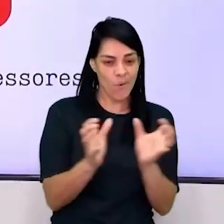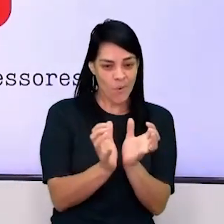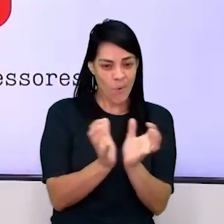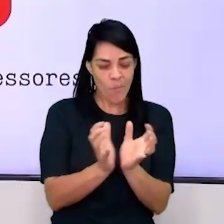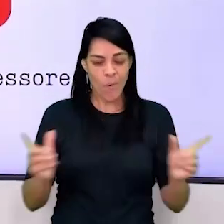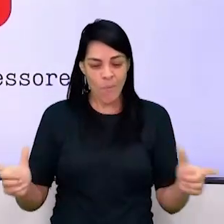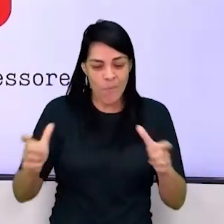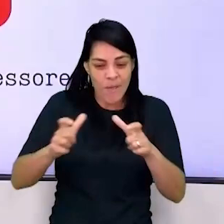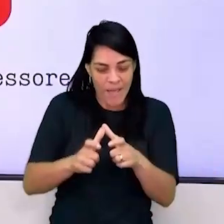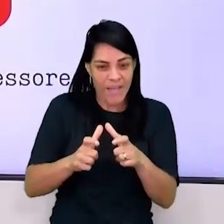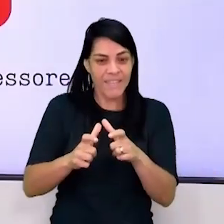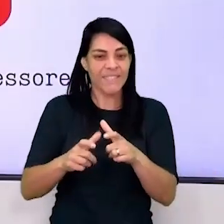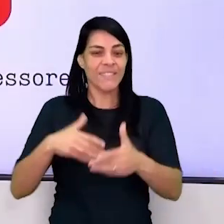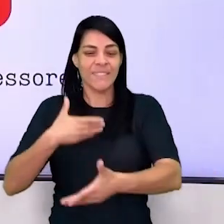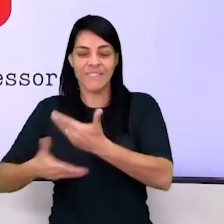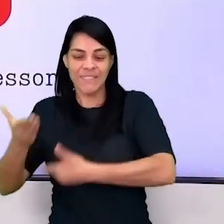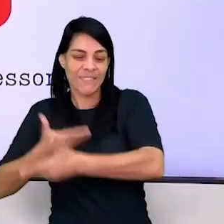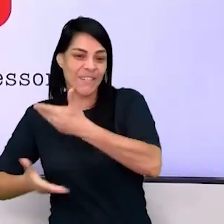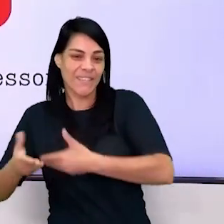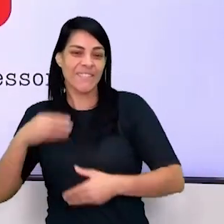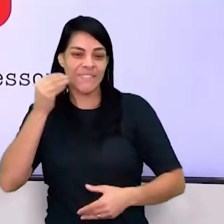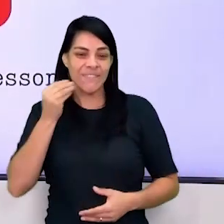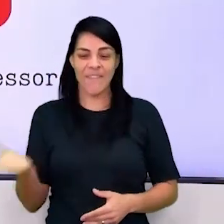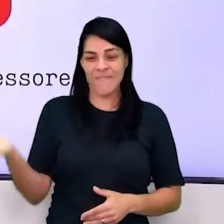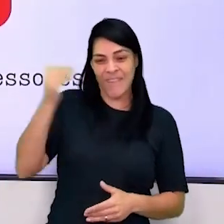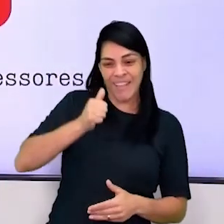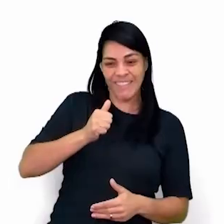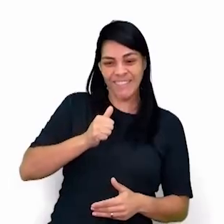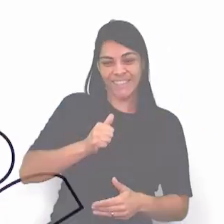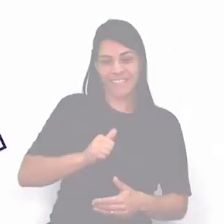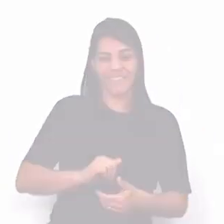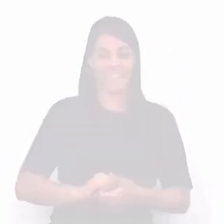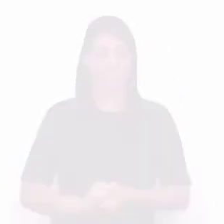trocando experiências com os nossos colegas vem